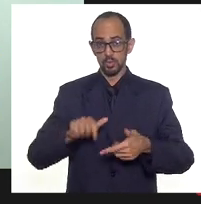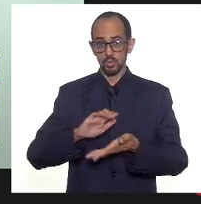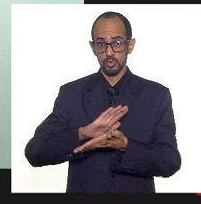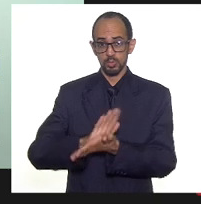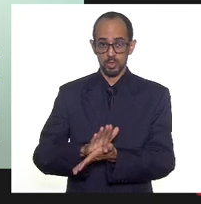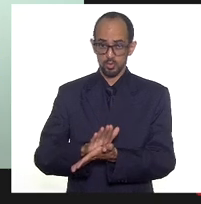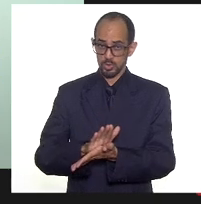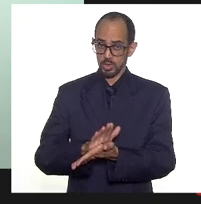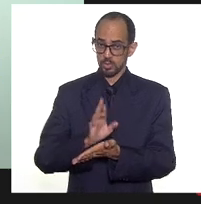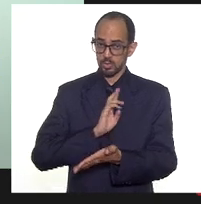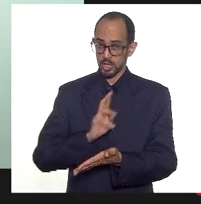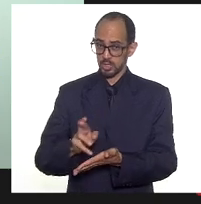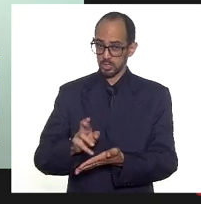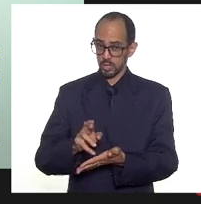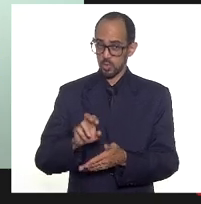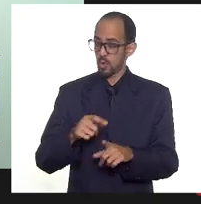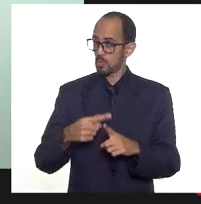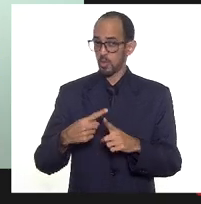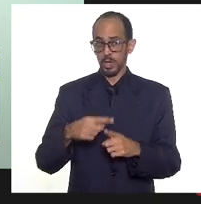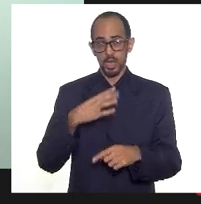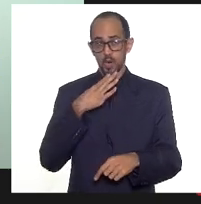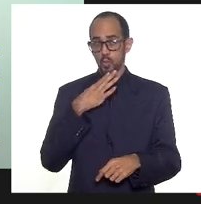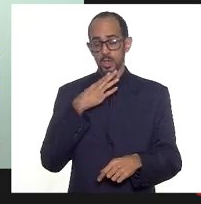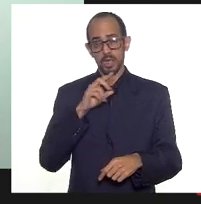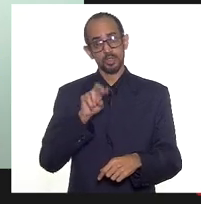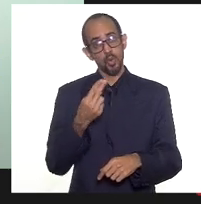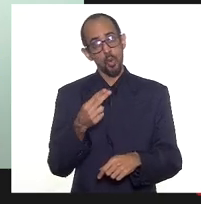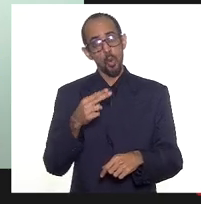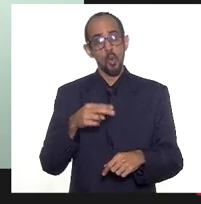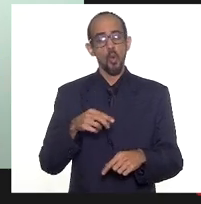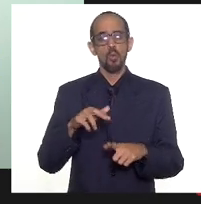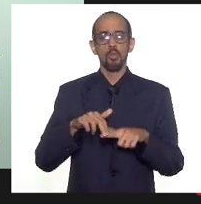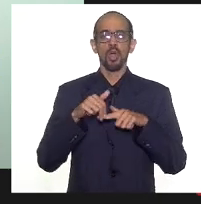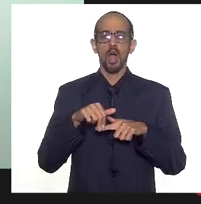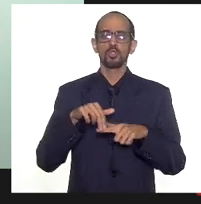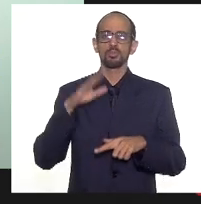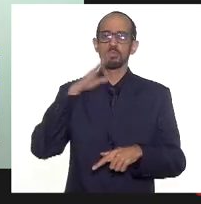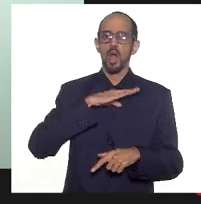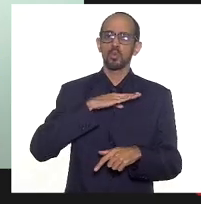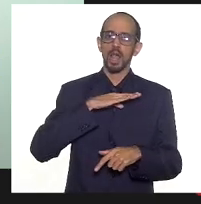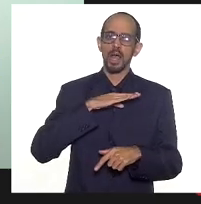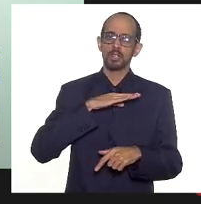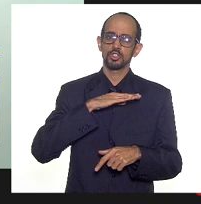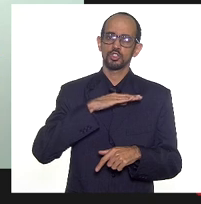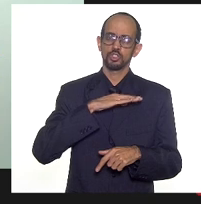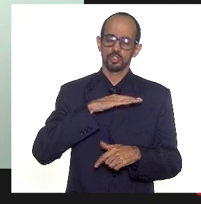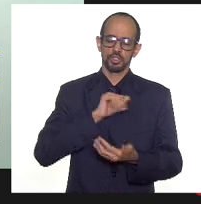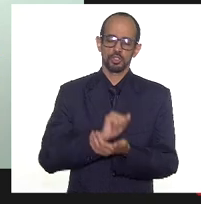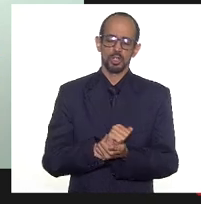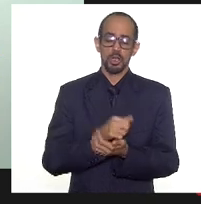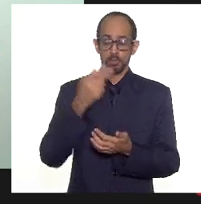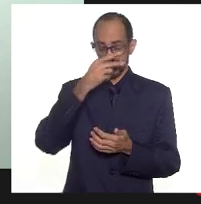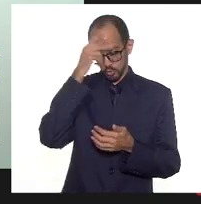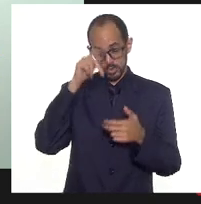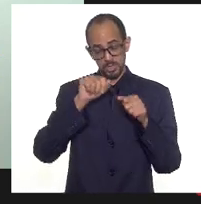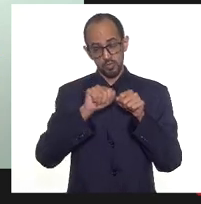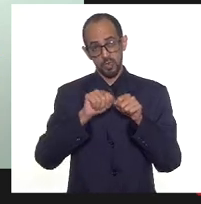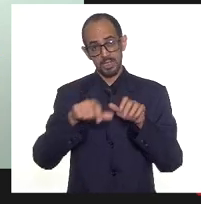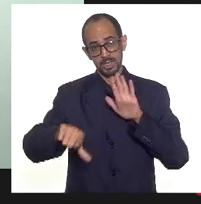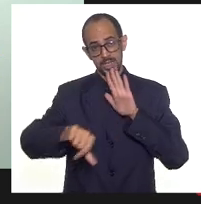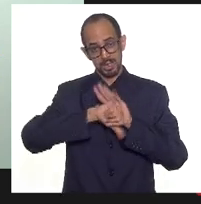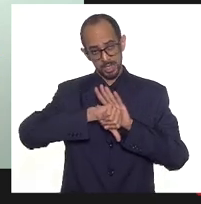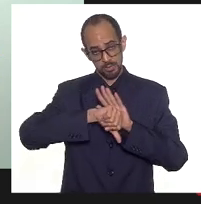às vezes por desconhecimento, às vezes por maldade. Outra coisa, Marta, pessoas que cometem crimes,